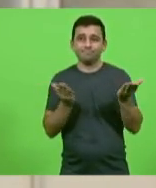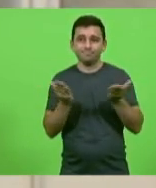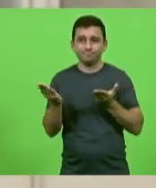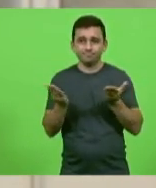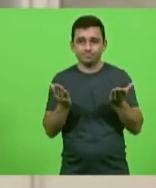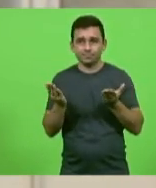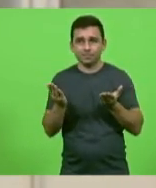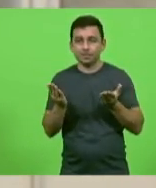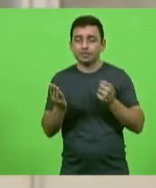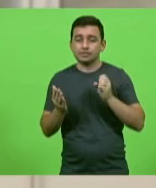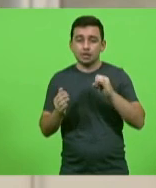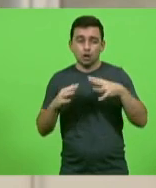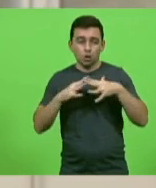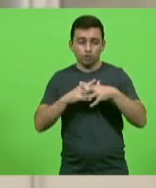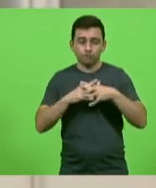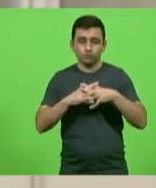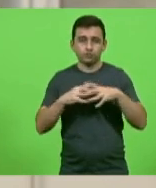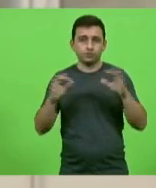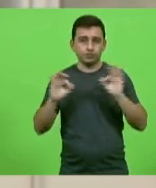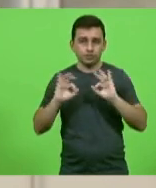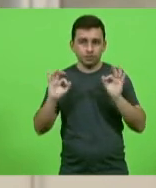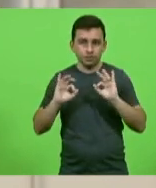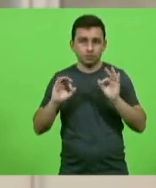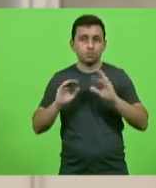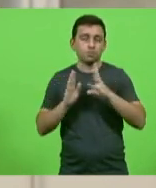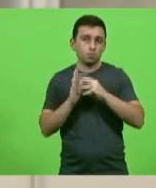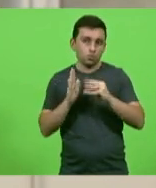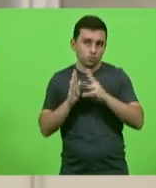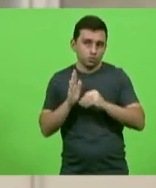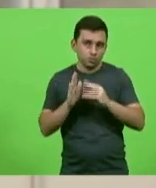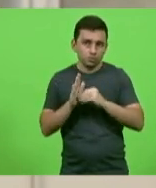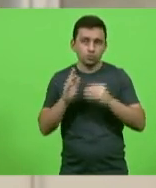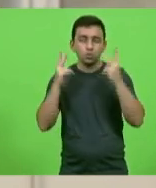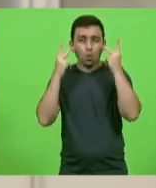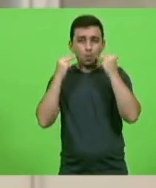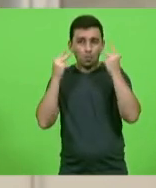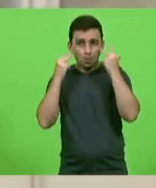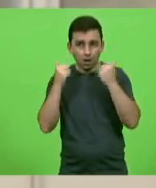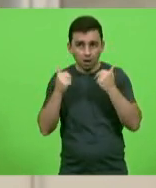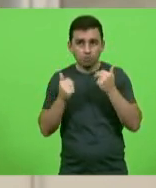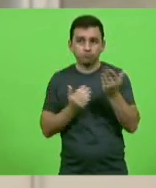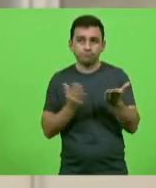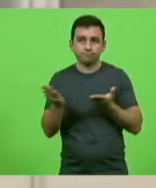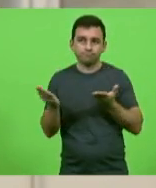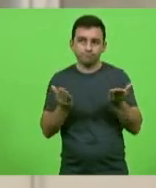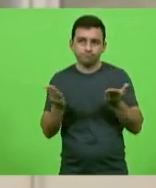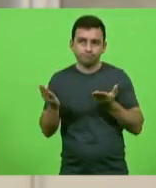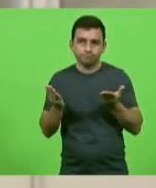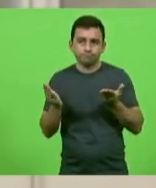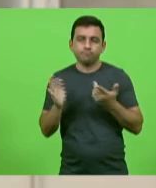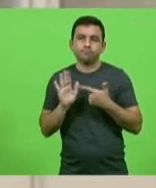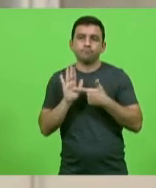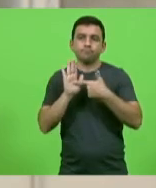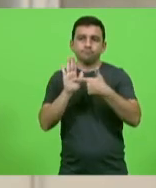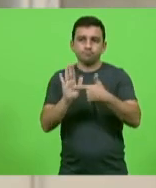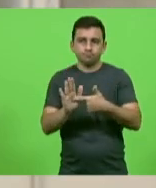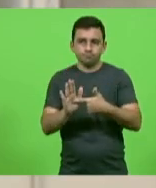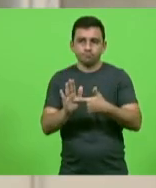apesar de não se confundir com as modalidades tradicionais de licitação pressupõe